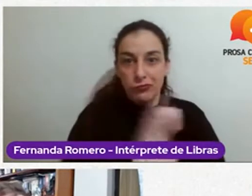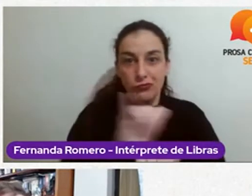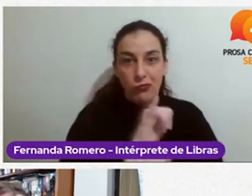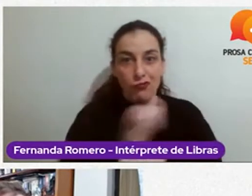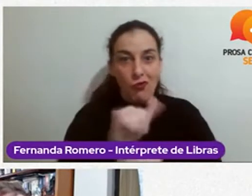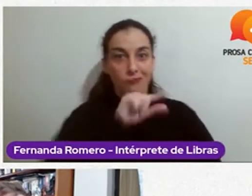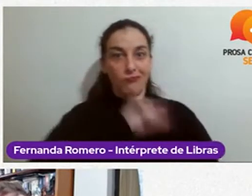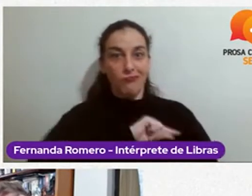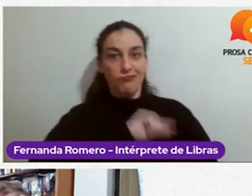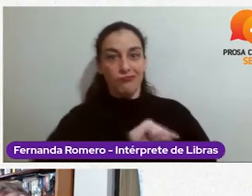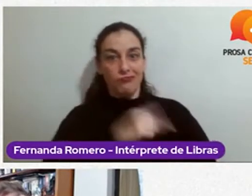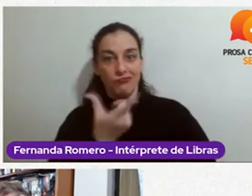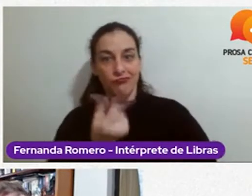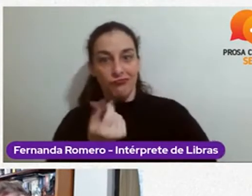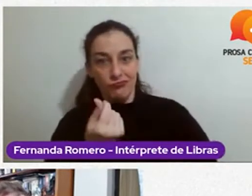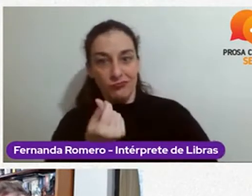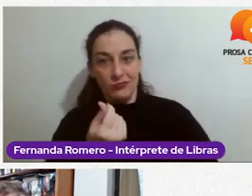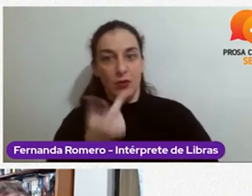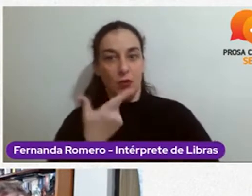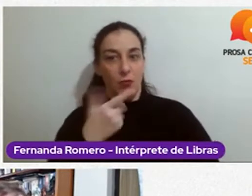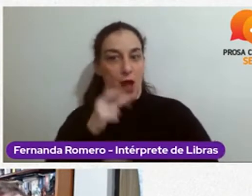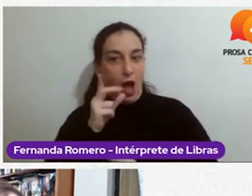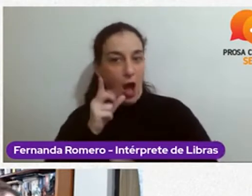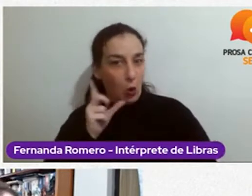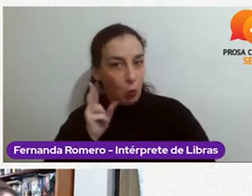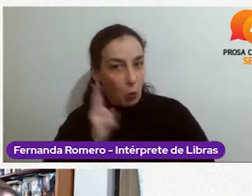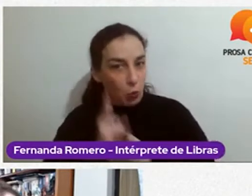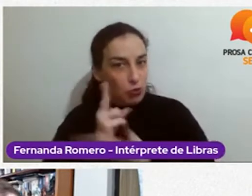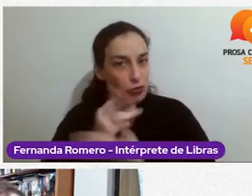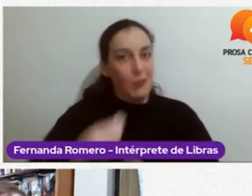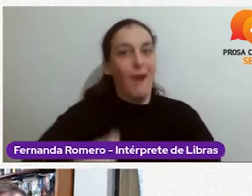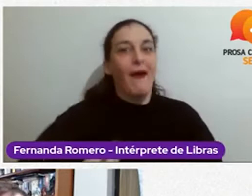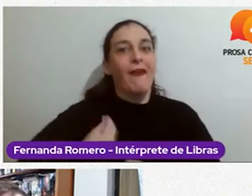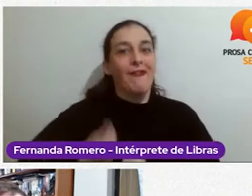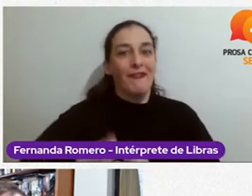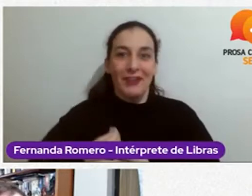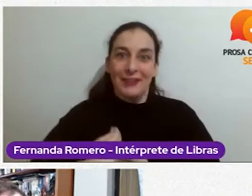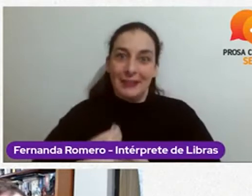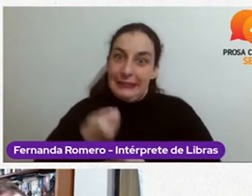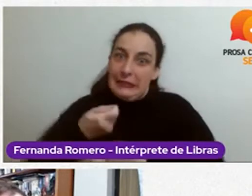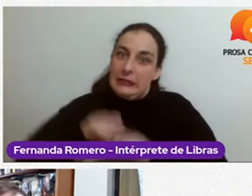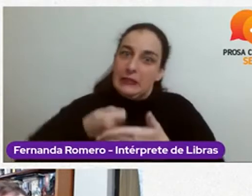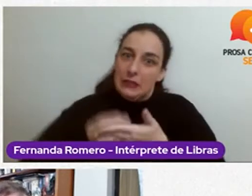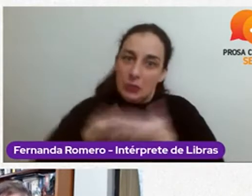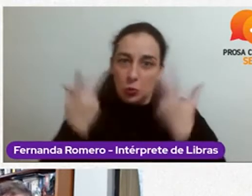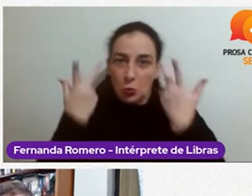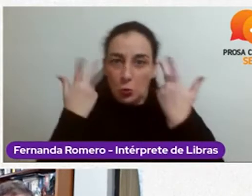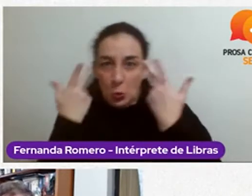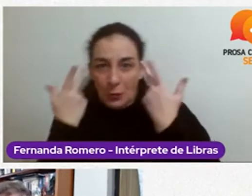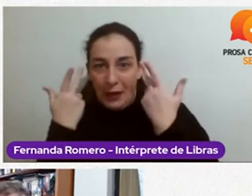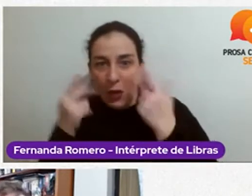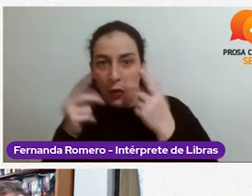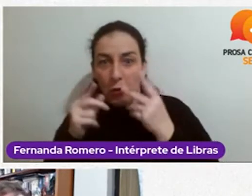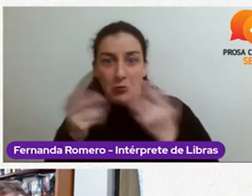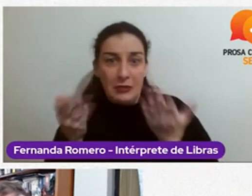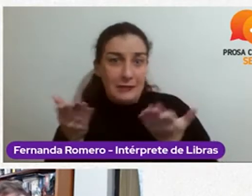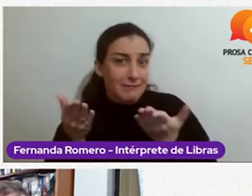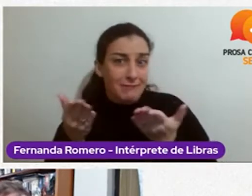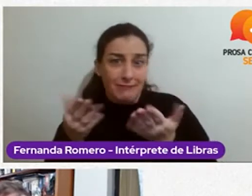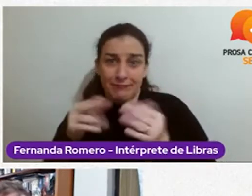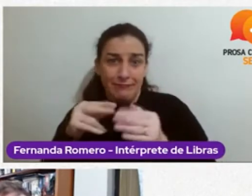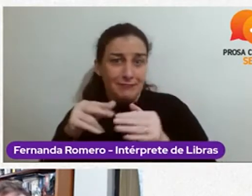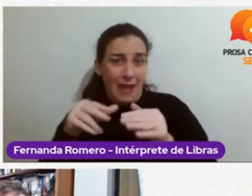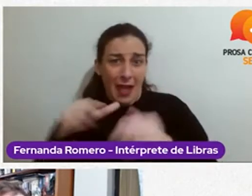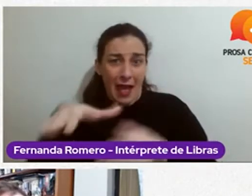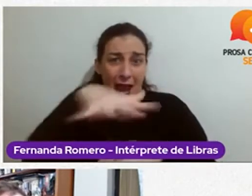para poder dar continuidade às suas vidas com uma certa normalidade, né? E acabaram saindo do mercado